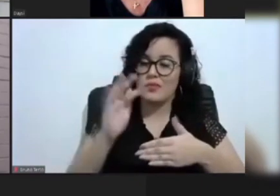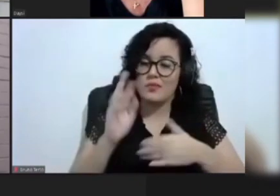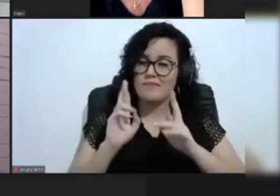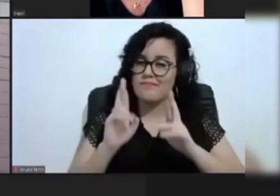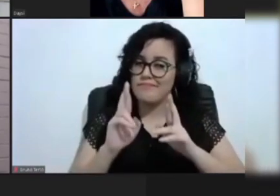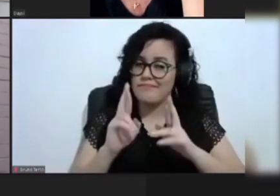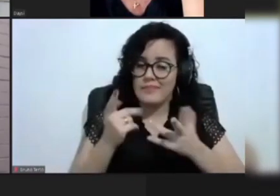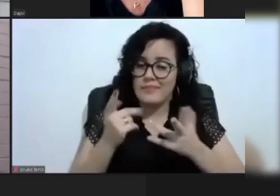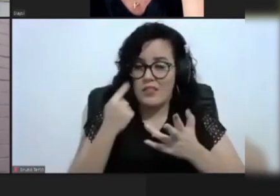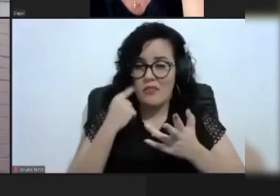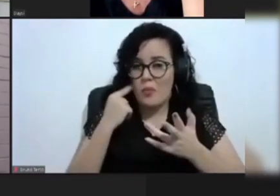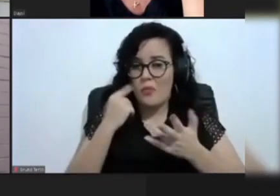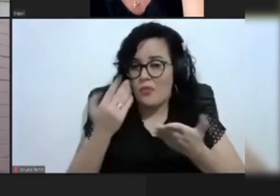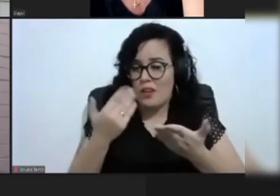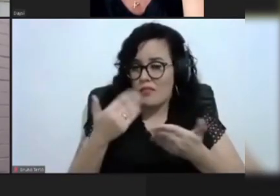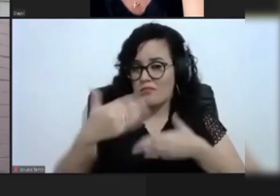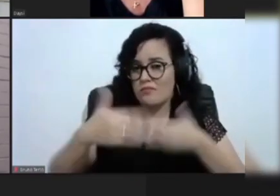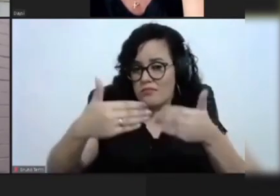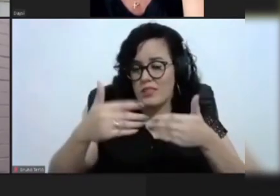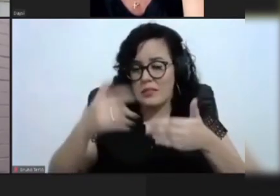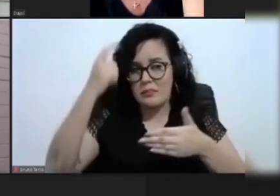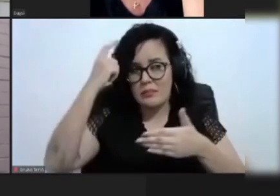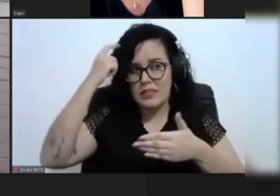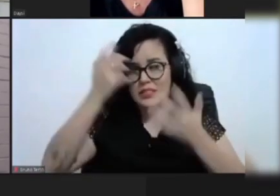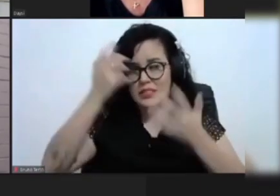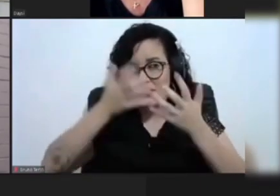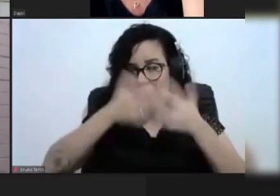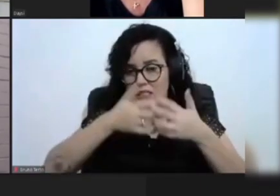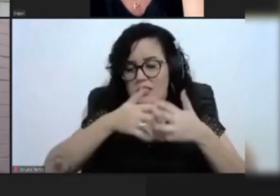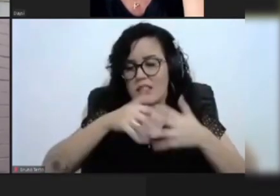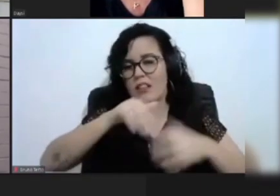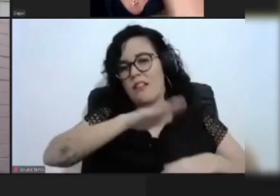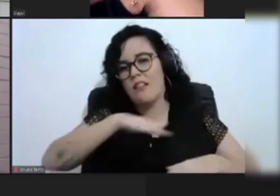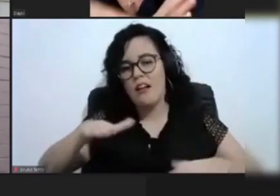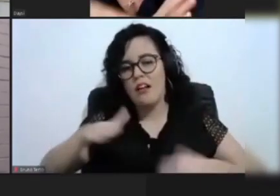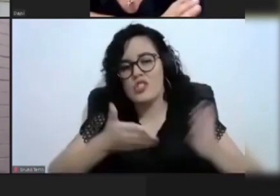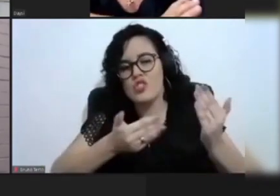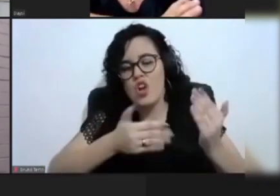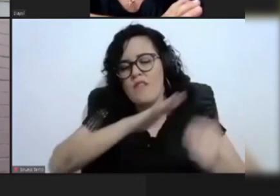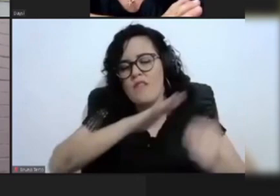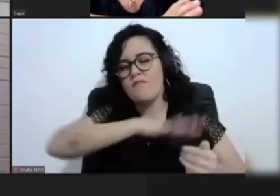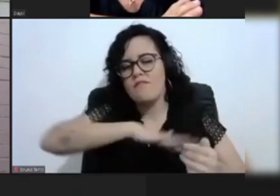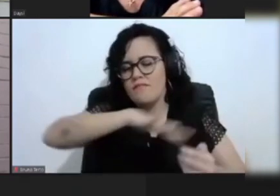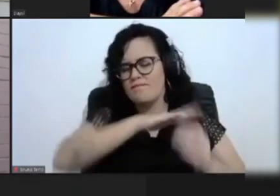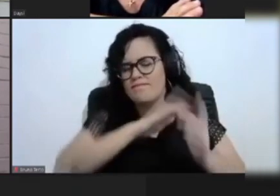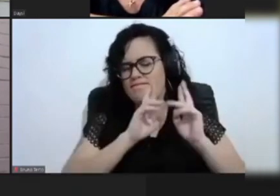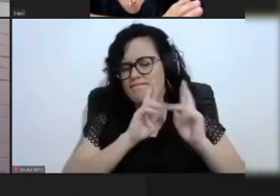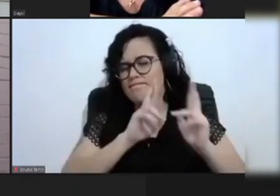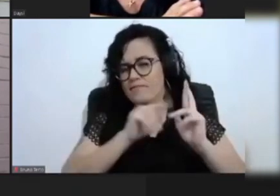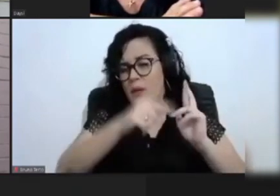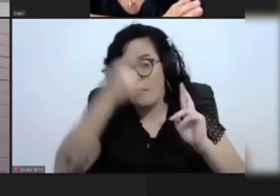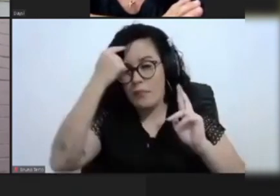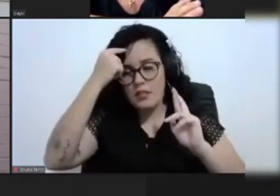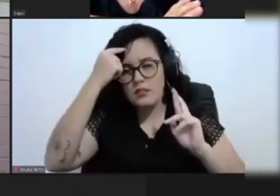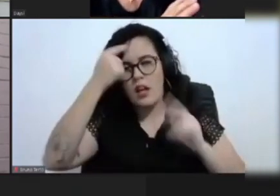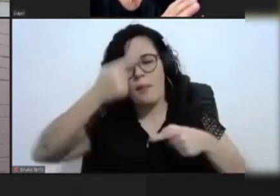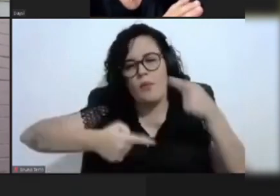eu esteja lá instrumentalizando essas crianças e jovens para pensar politicamente, assim,